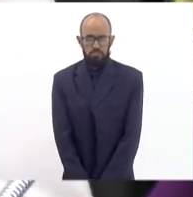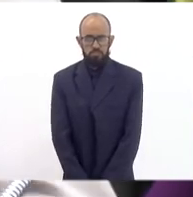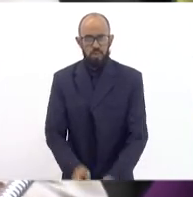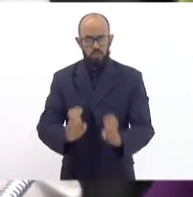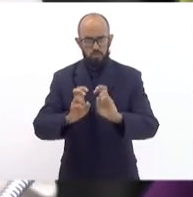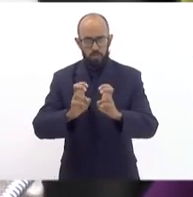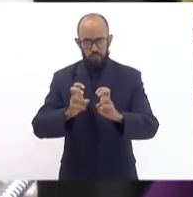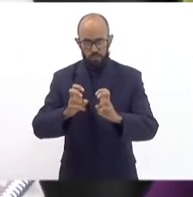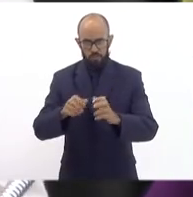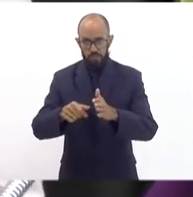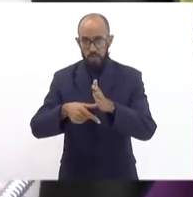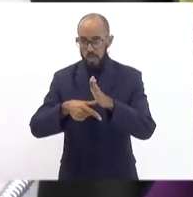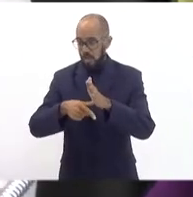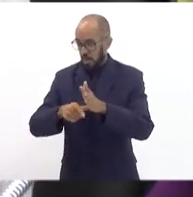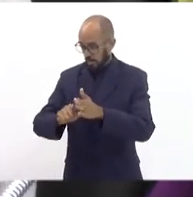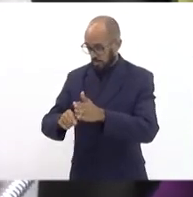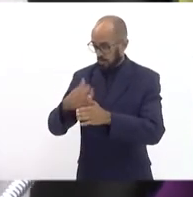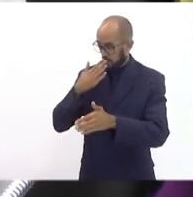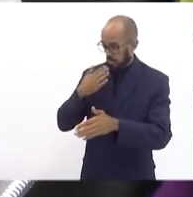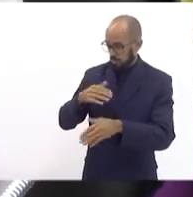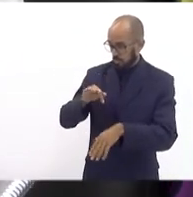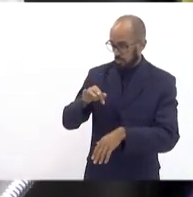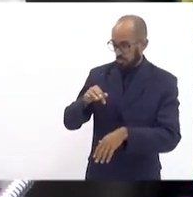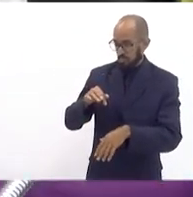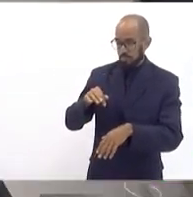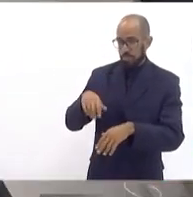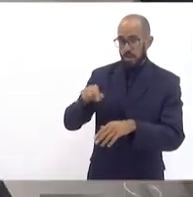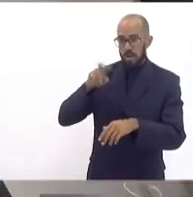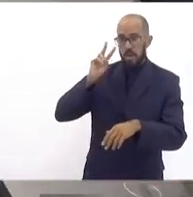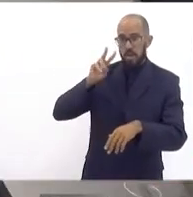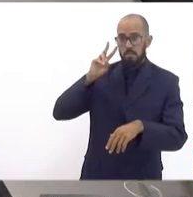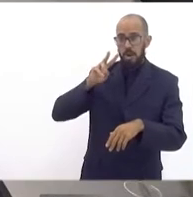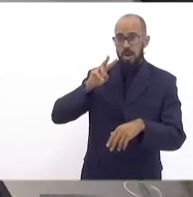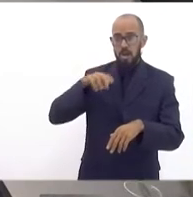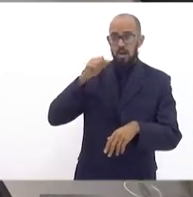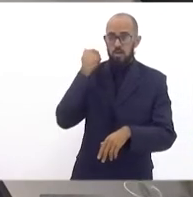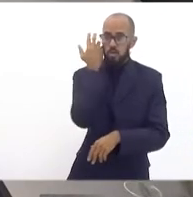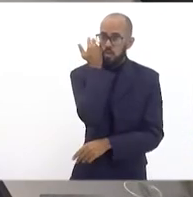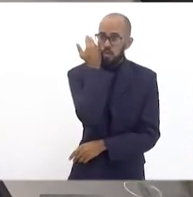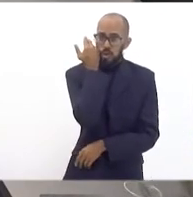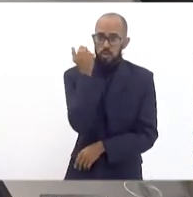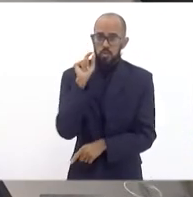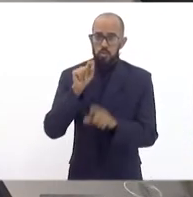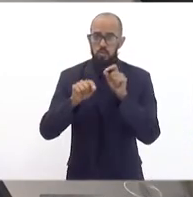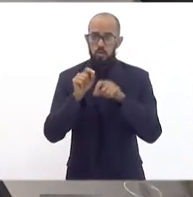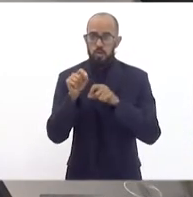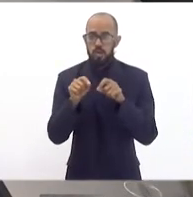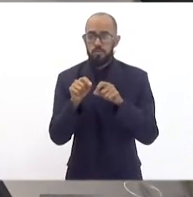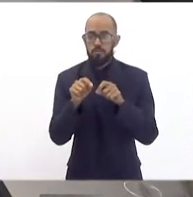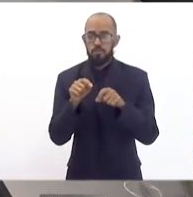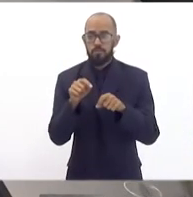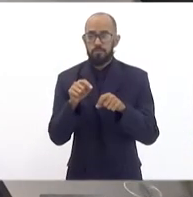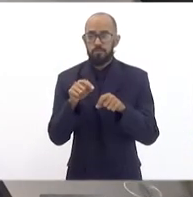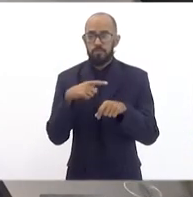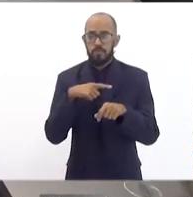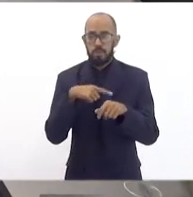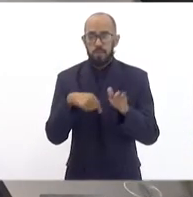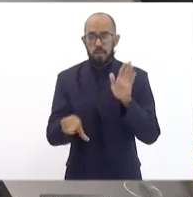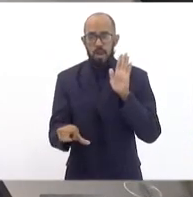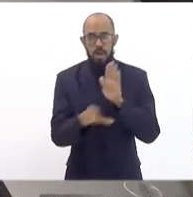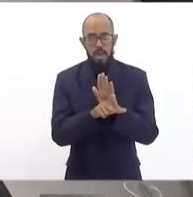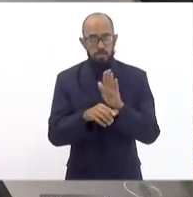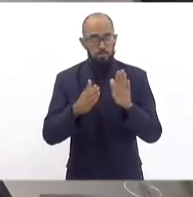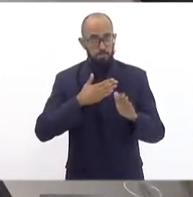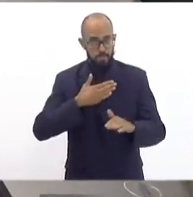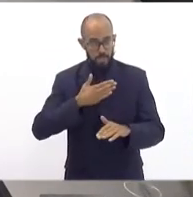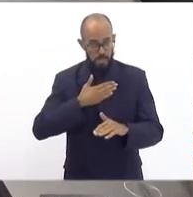O senhor doutor Felipe falar, gostaria de lembrar o meu amigo Eliomar Coelho, que tem uma lei minha aprovada aqui